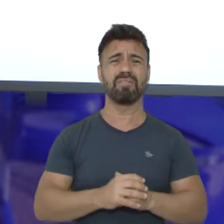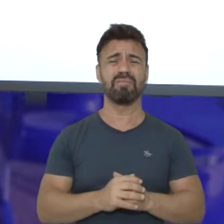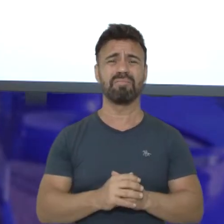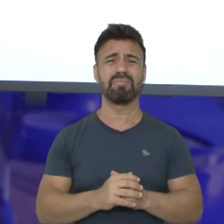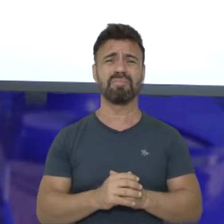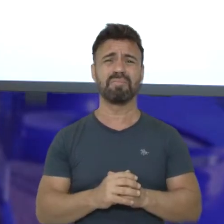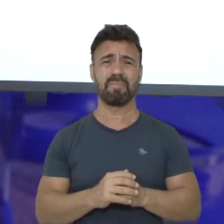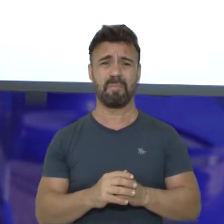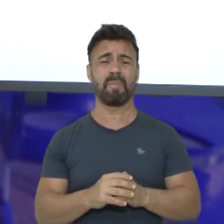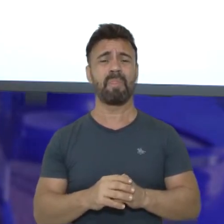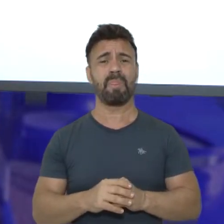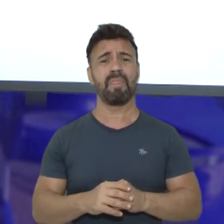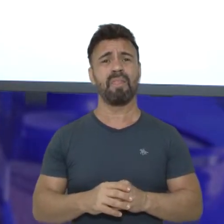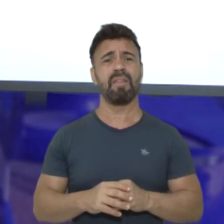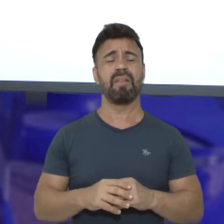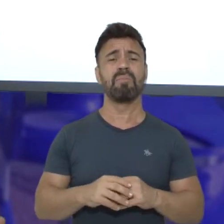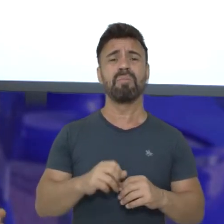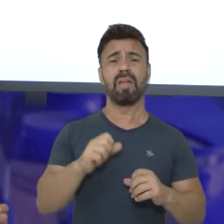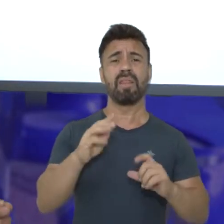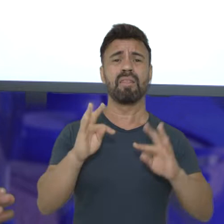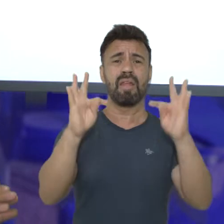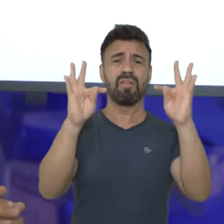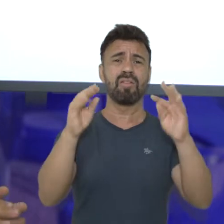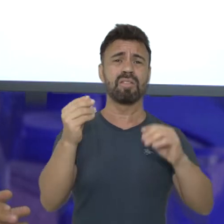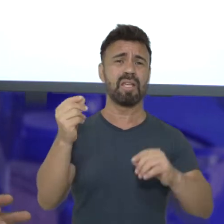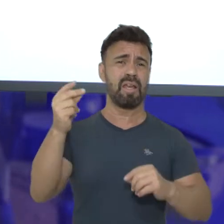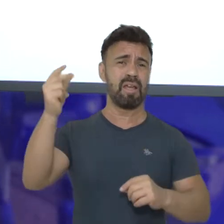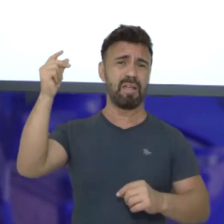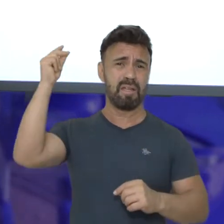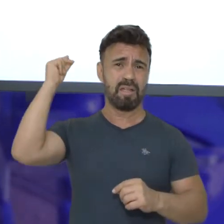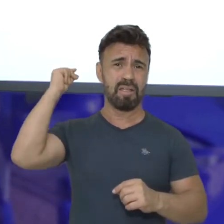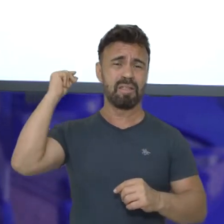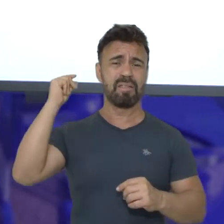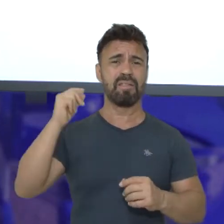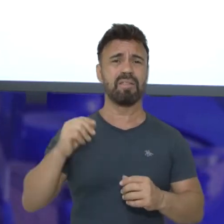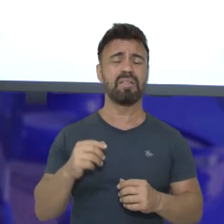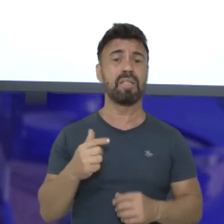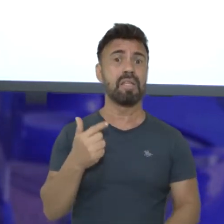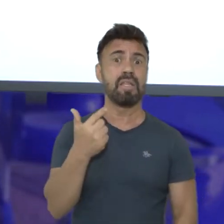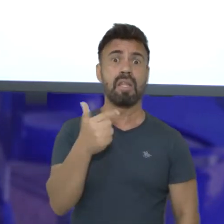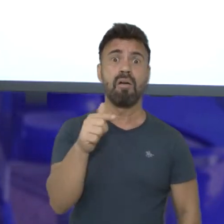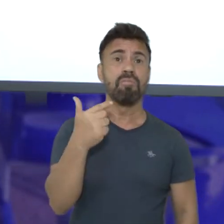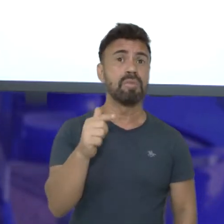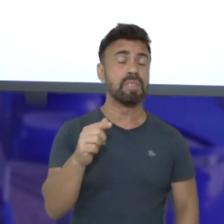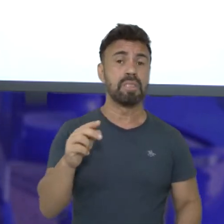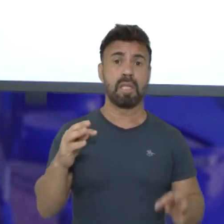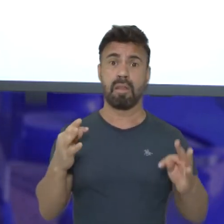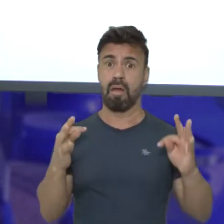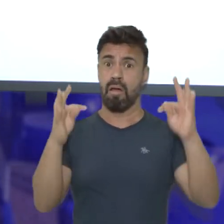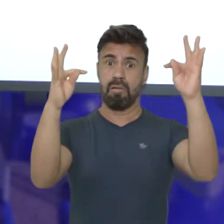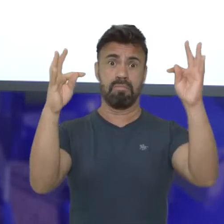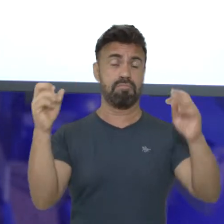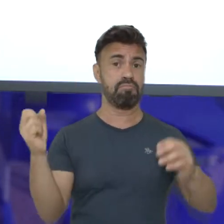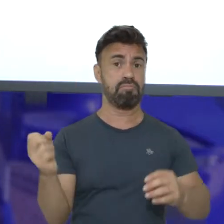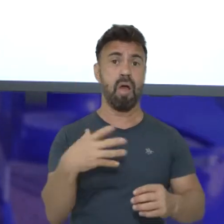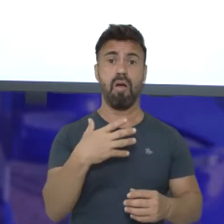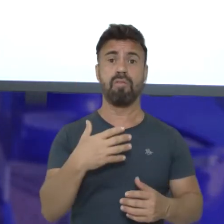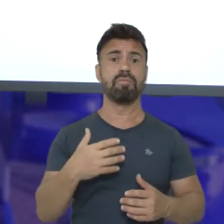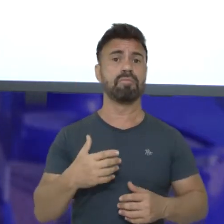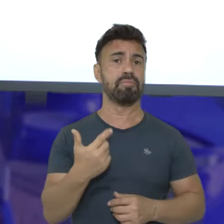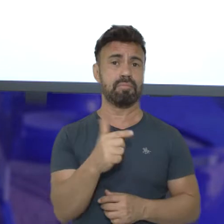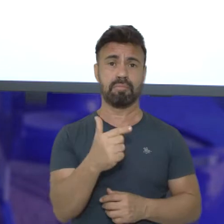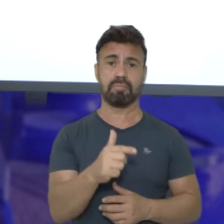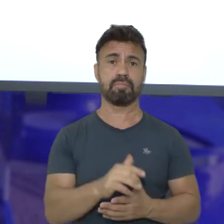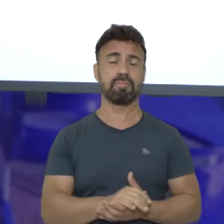uma tecnologia tanto antiga, né? E que não tinha tantos outros processos que são utilizados